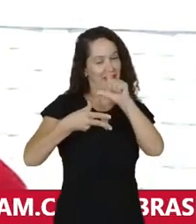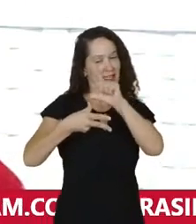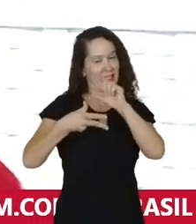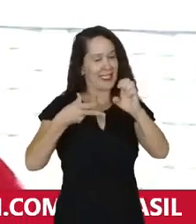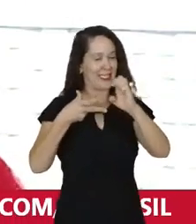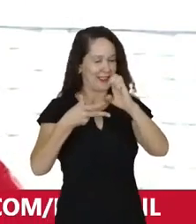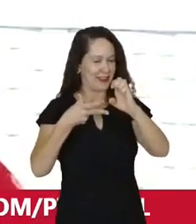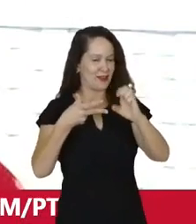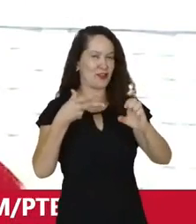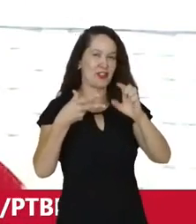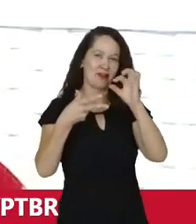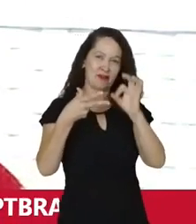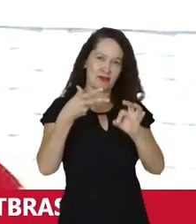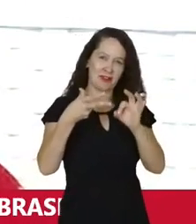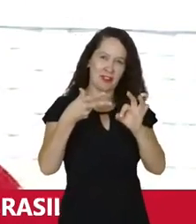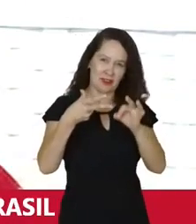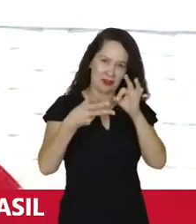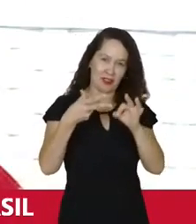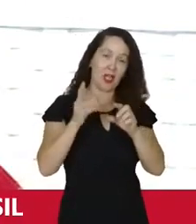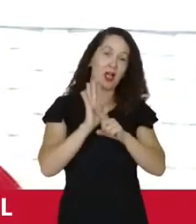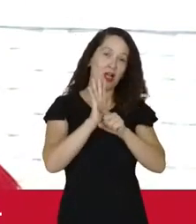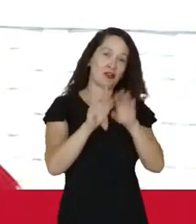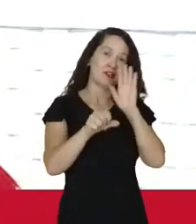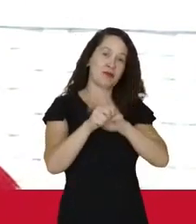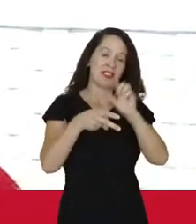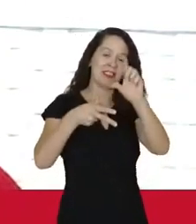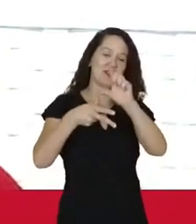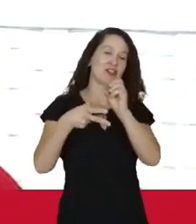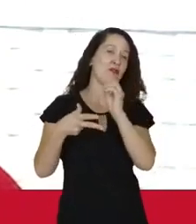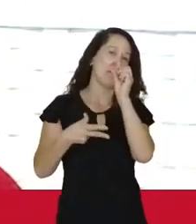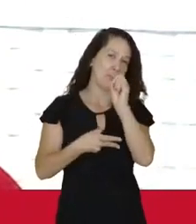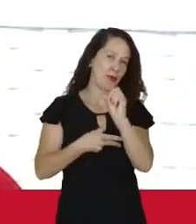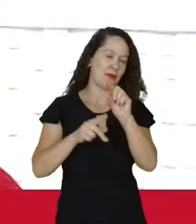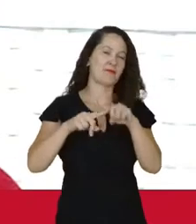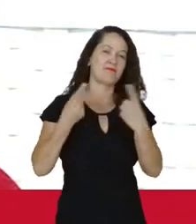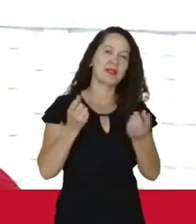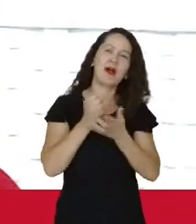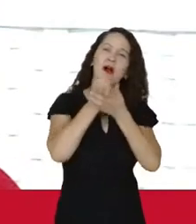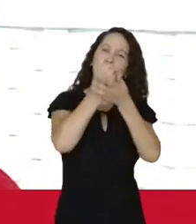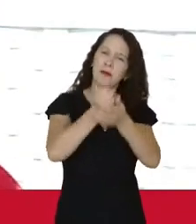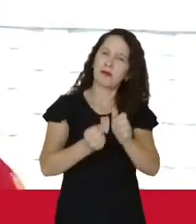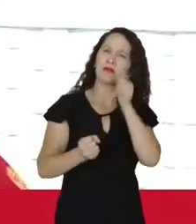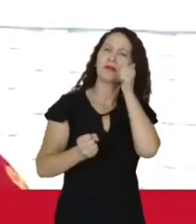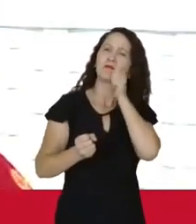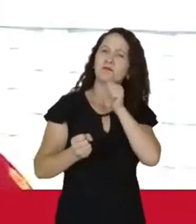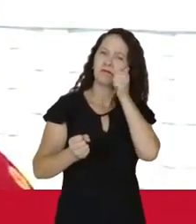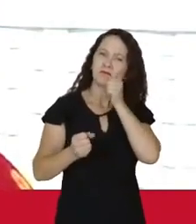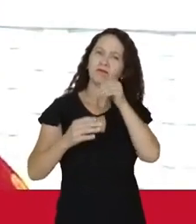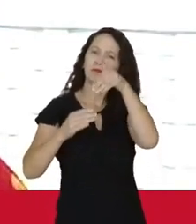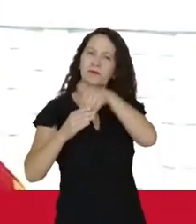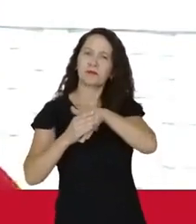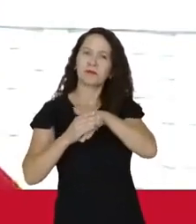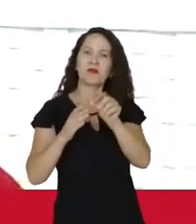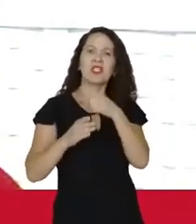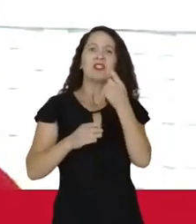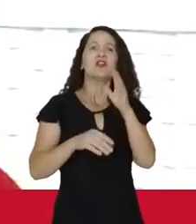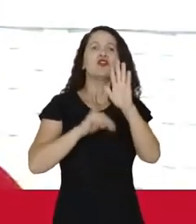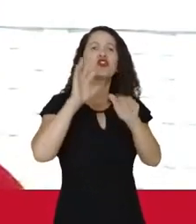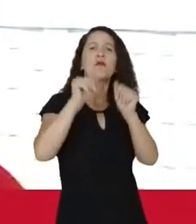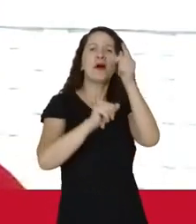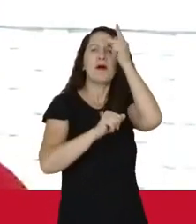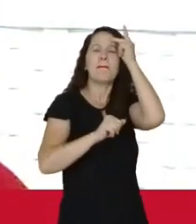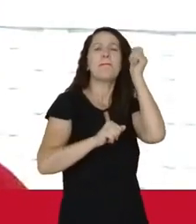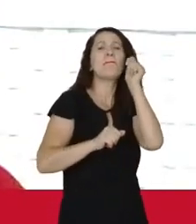executivo federal, né? Mas que nós nos organizemos para dar cada vez mais apoio a essas parlamentares e formemos muito mais